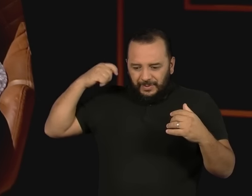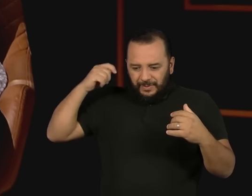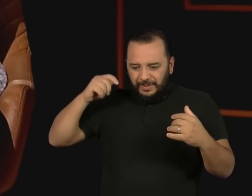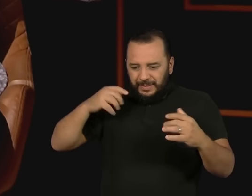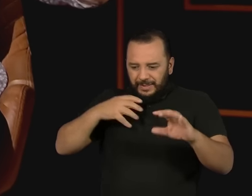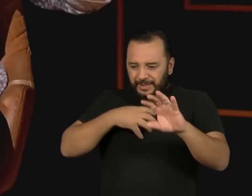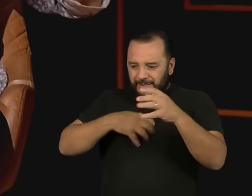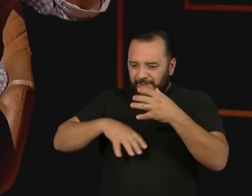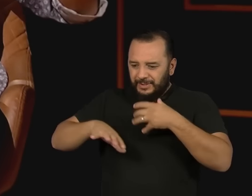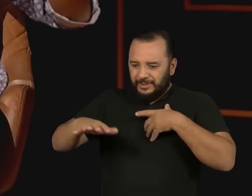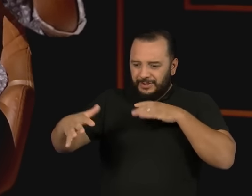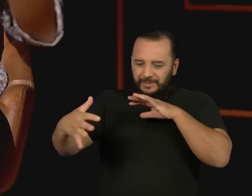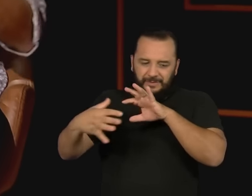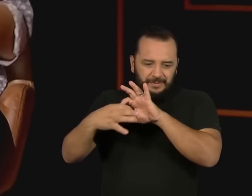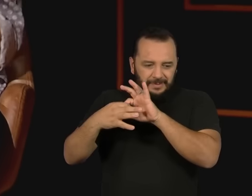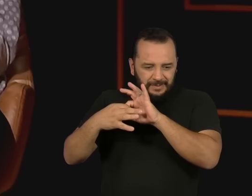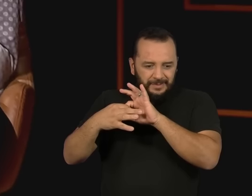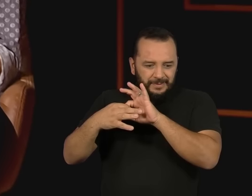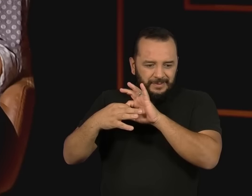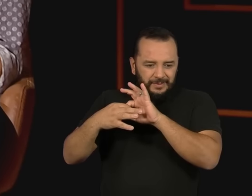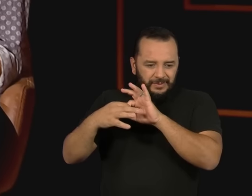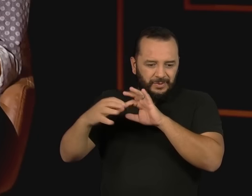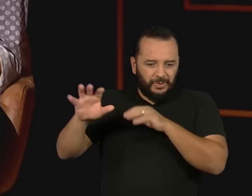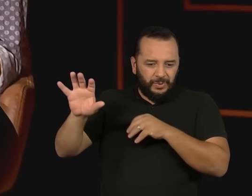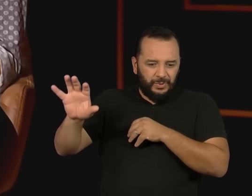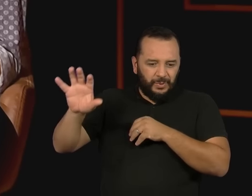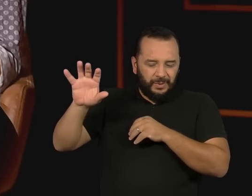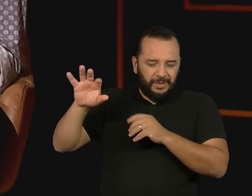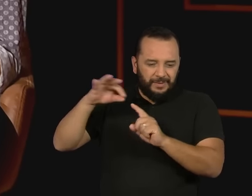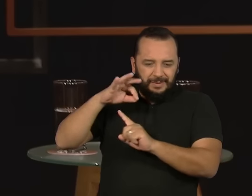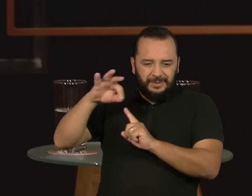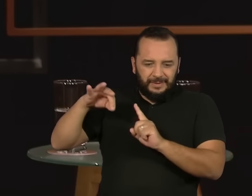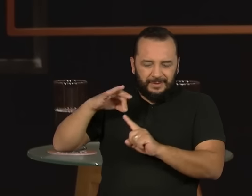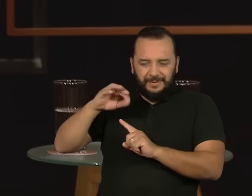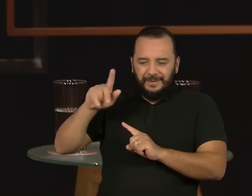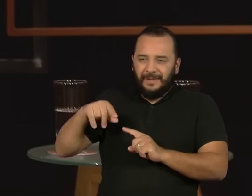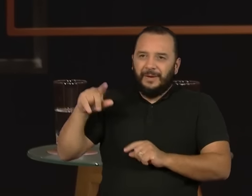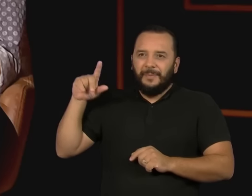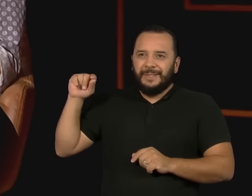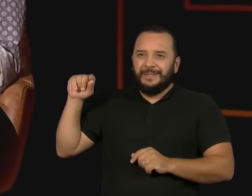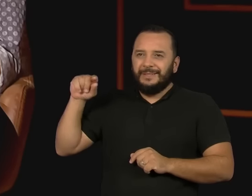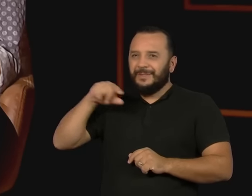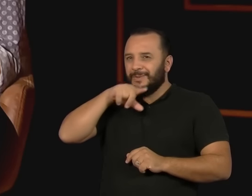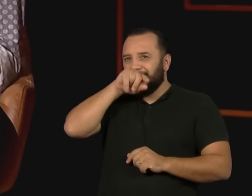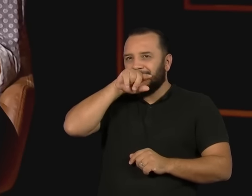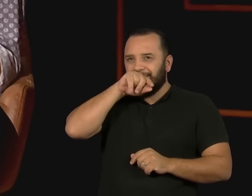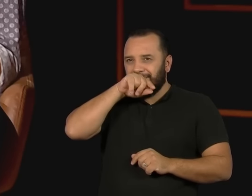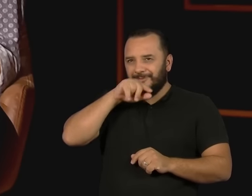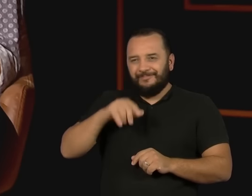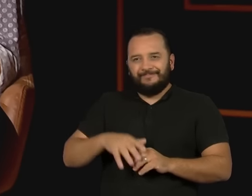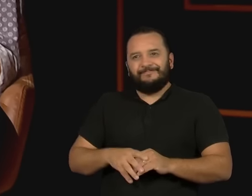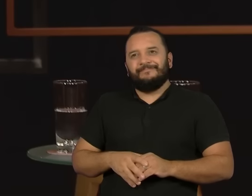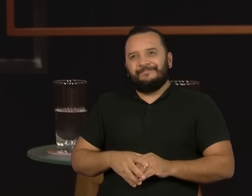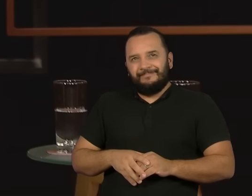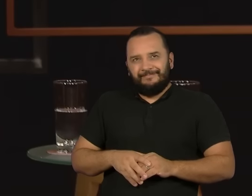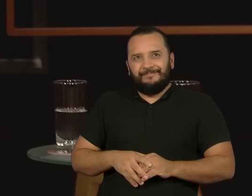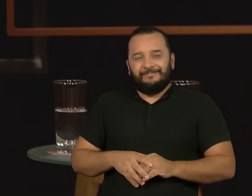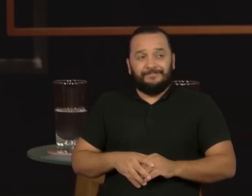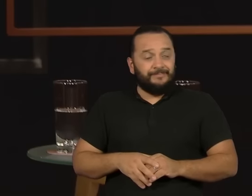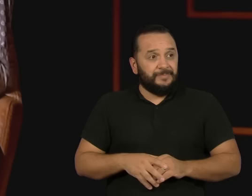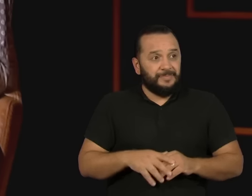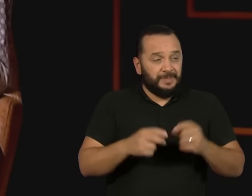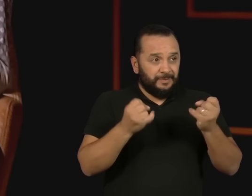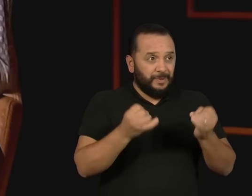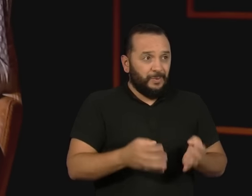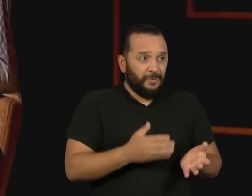alguma coisa, tocando no sagrado, isso é do teatro. Né? É o passarinho, né? É o passarinho, exatamente, é o passarinho. Bom, como a gente falou no começo